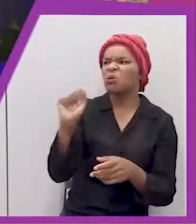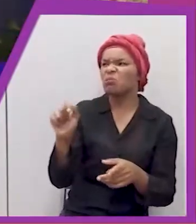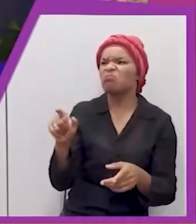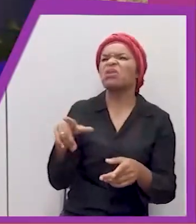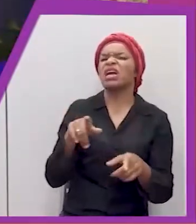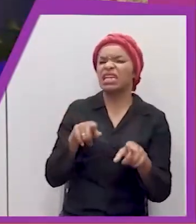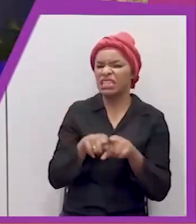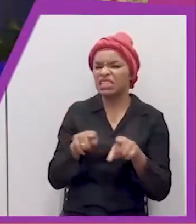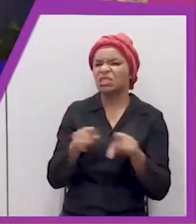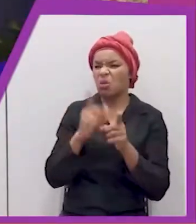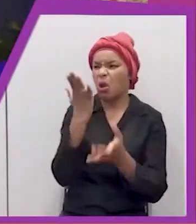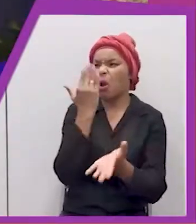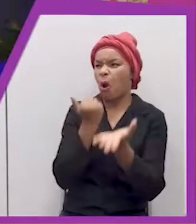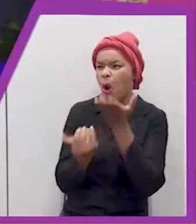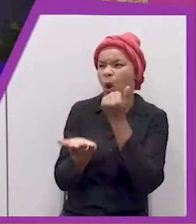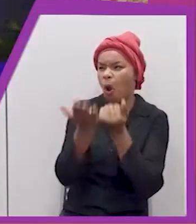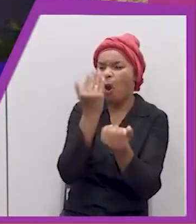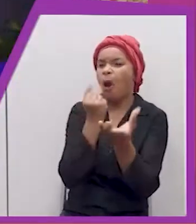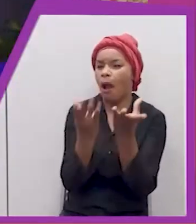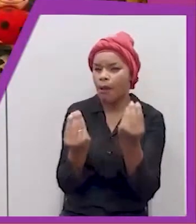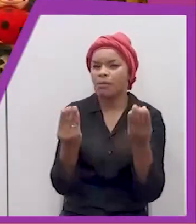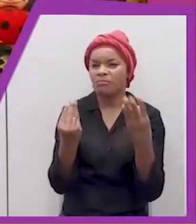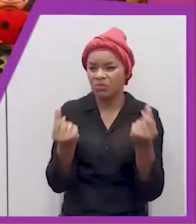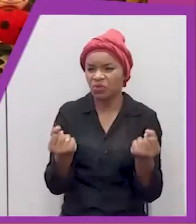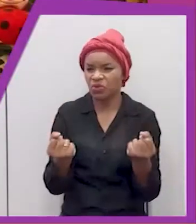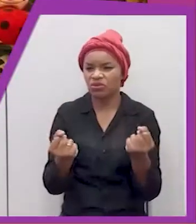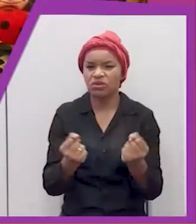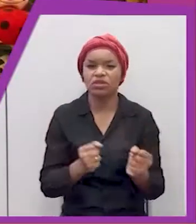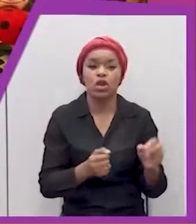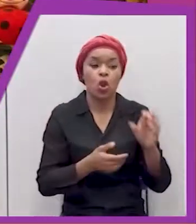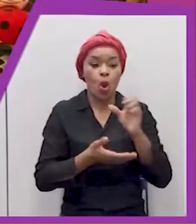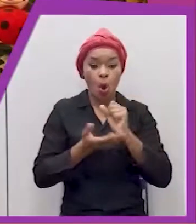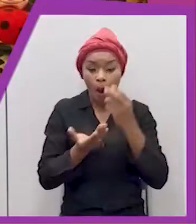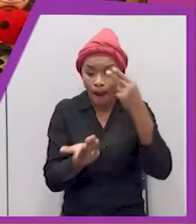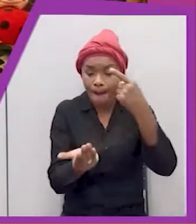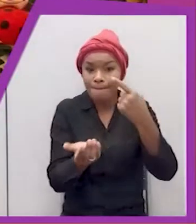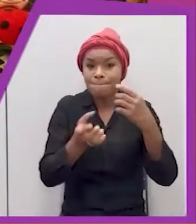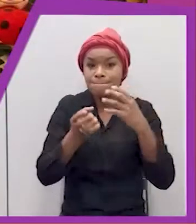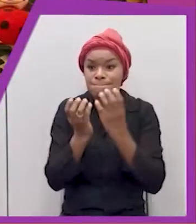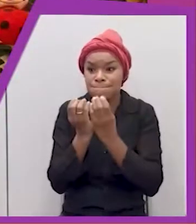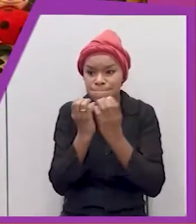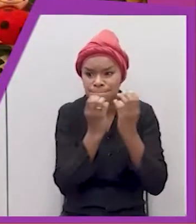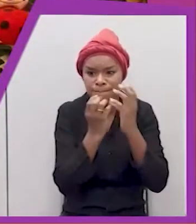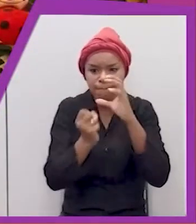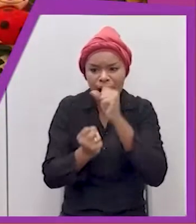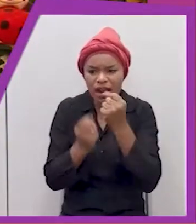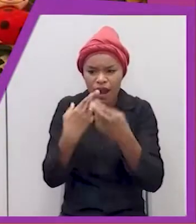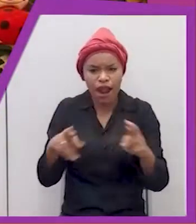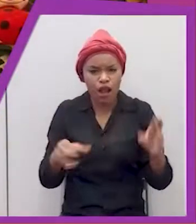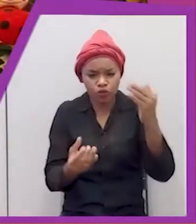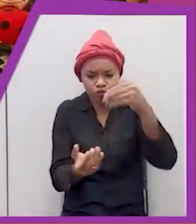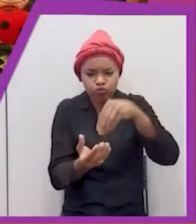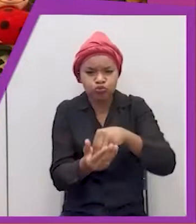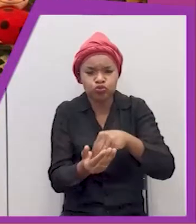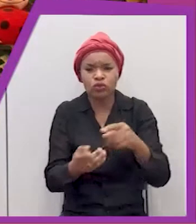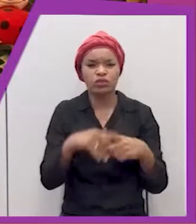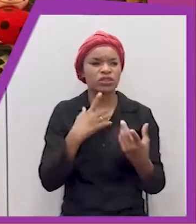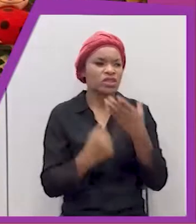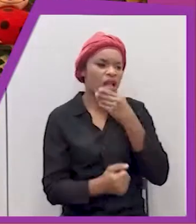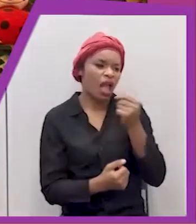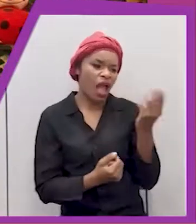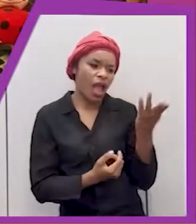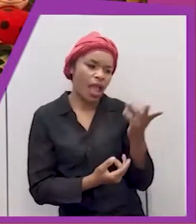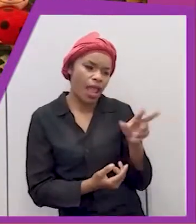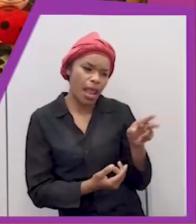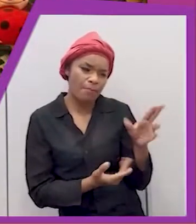para passar margarina e o meu pai que é Comilão comi